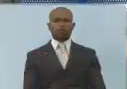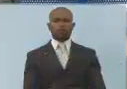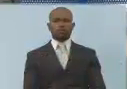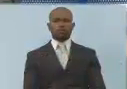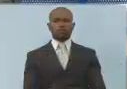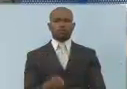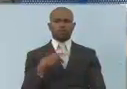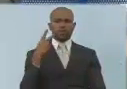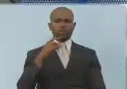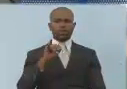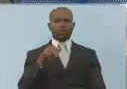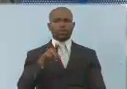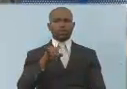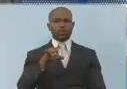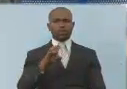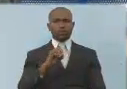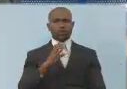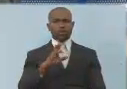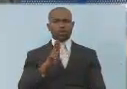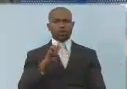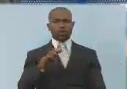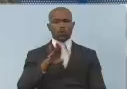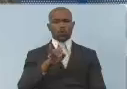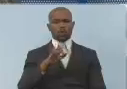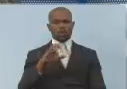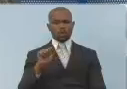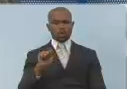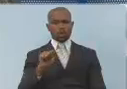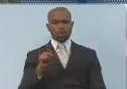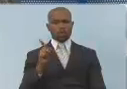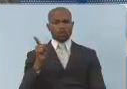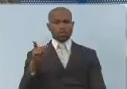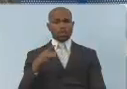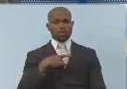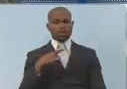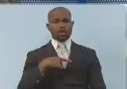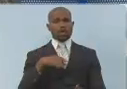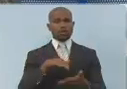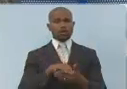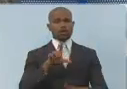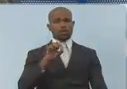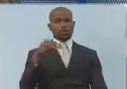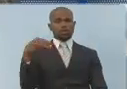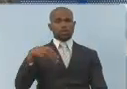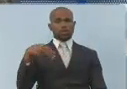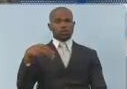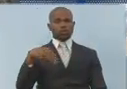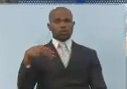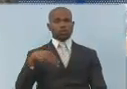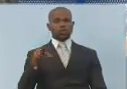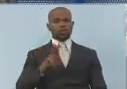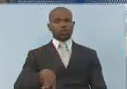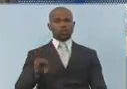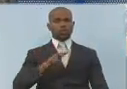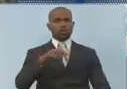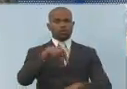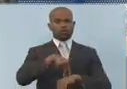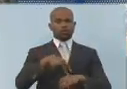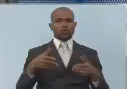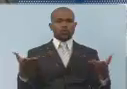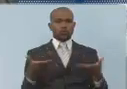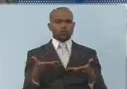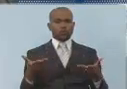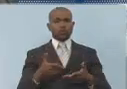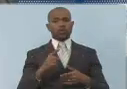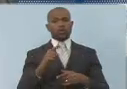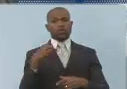Vereador Índio de Cumbica, vereador, Vossa Excelência dispõe de 10 minutos para uso da palavra. Após a